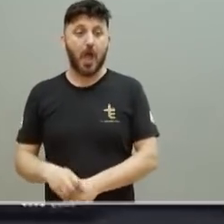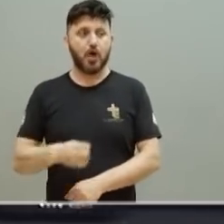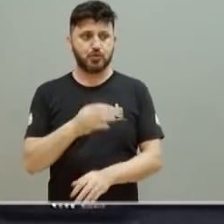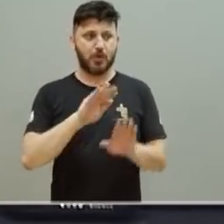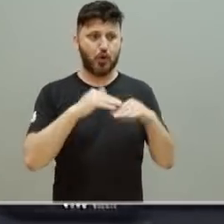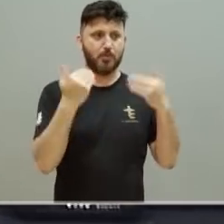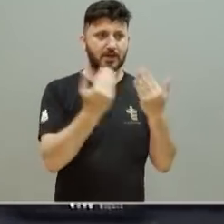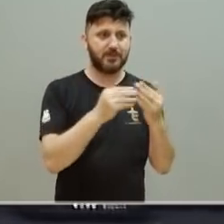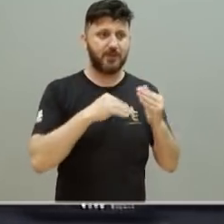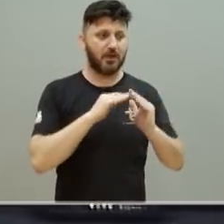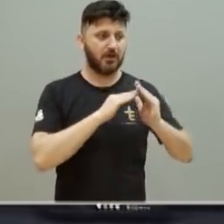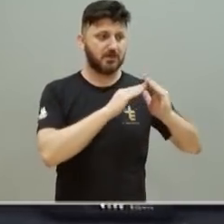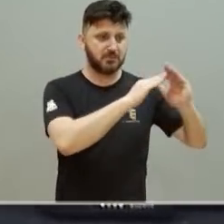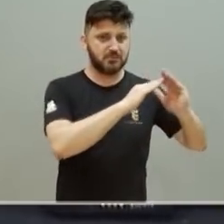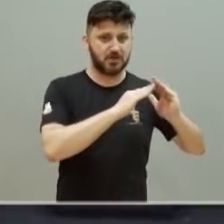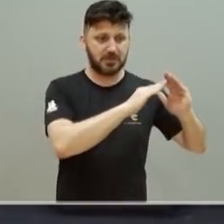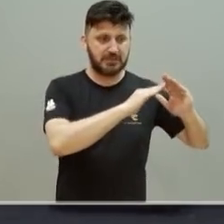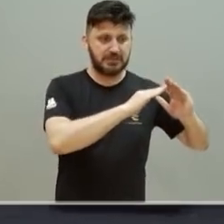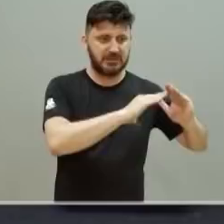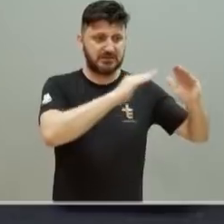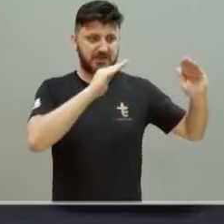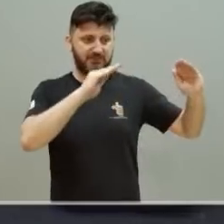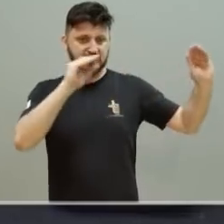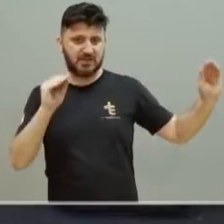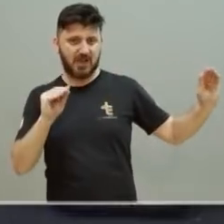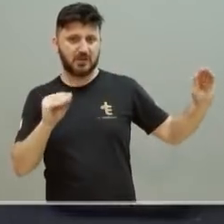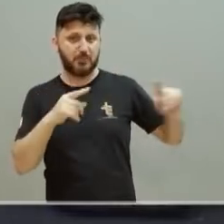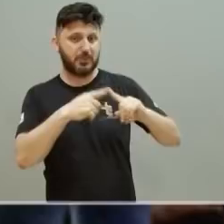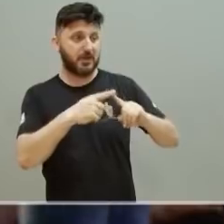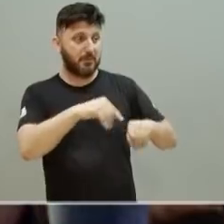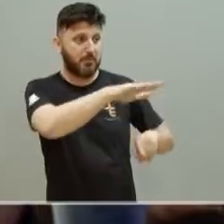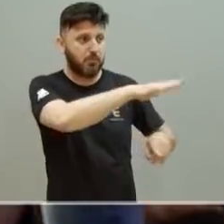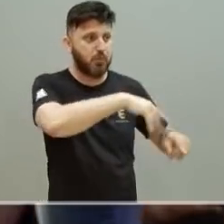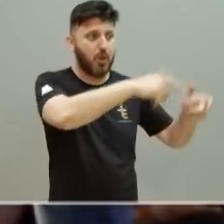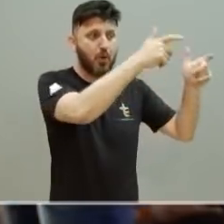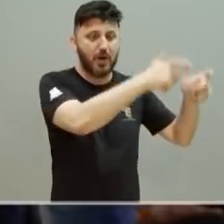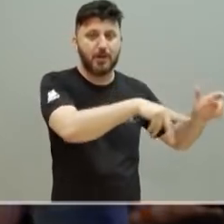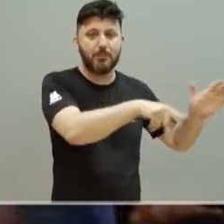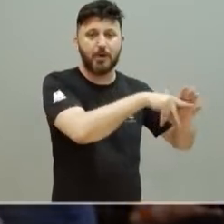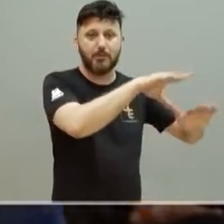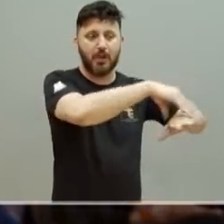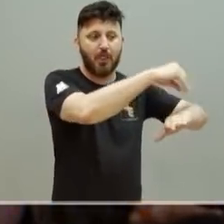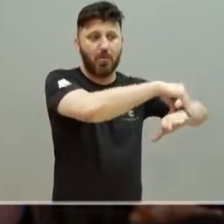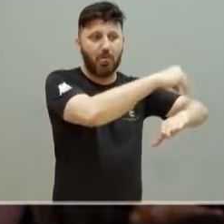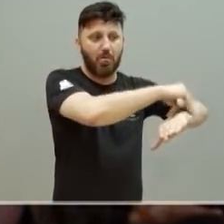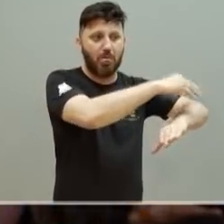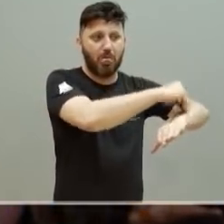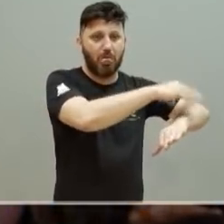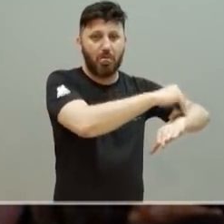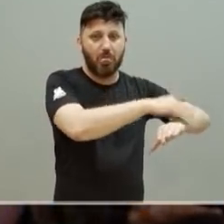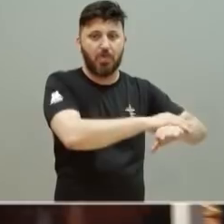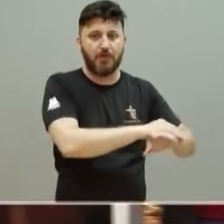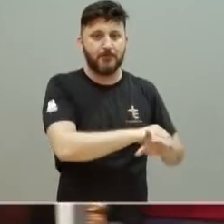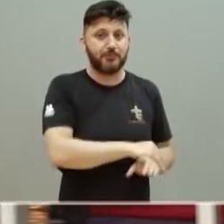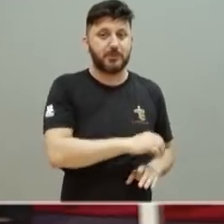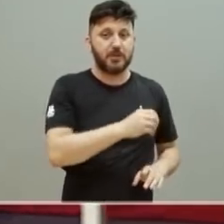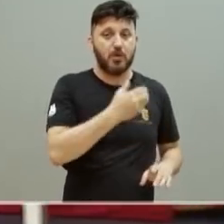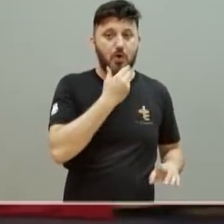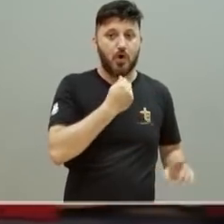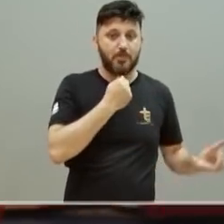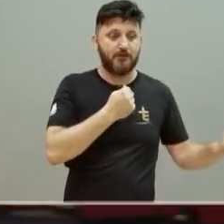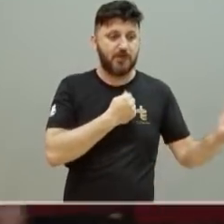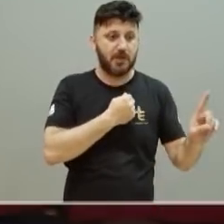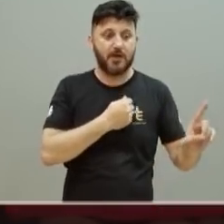casas apartadas, que os leprosos iam para o vale dos leprosos, e quando o leproso aproximava-se da vila, ele tinha que tocar uma